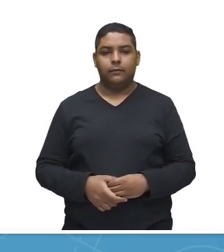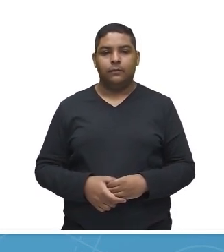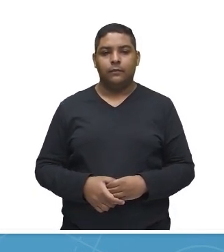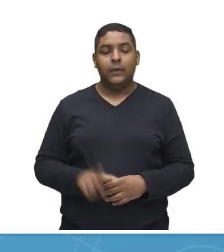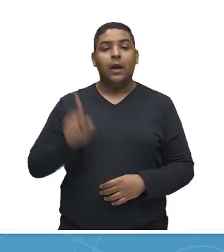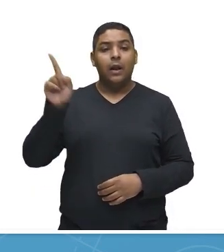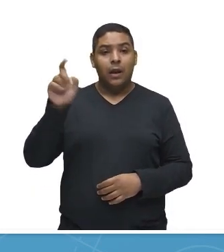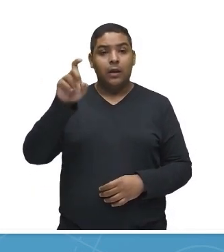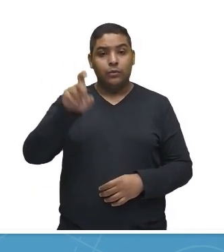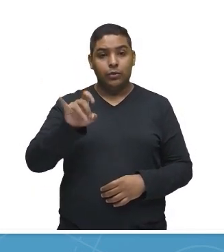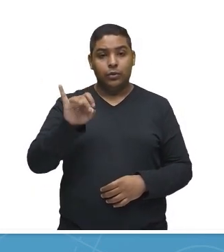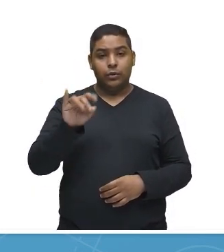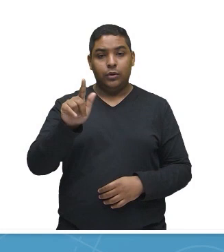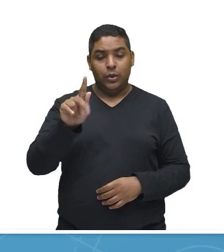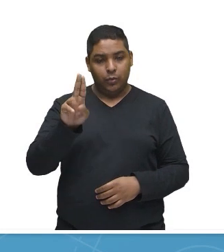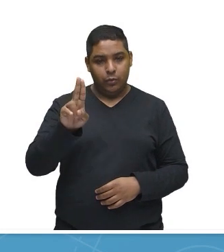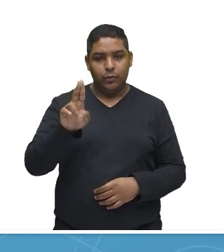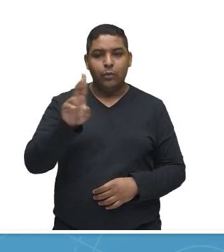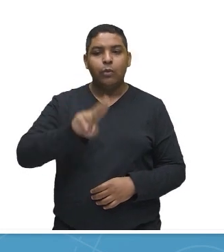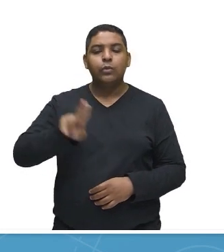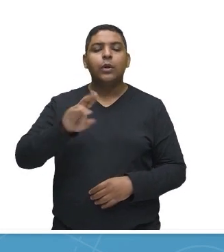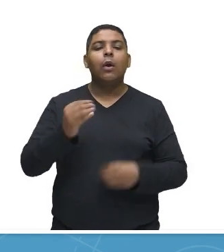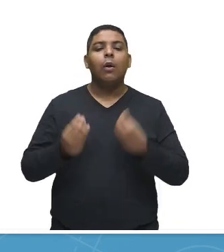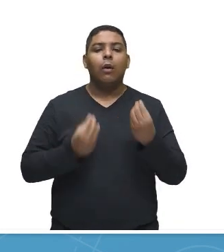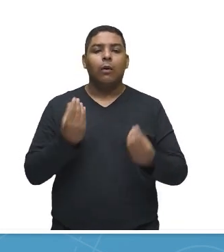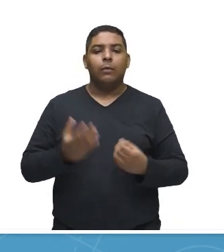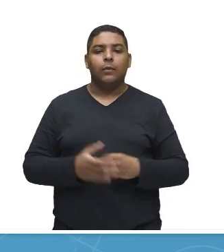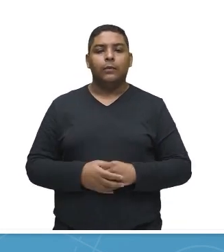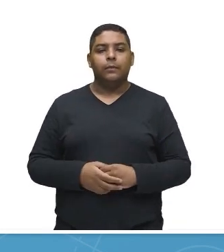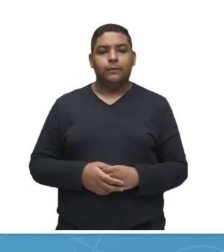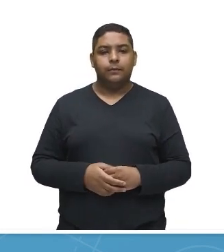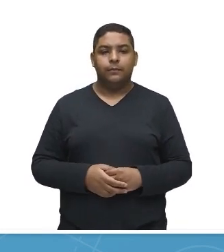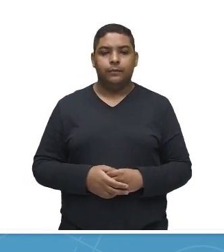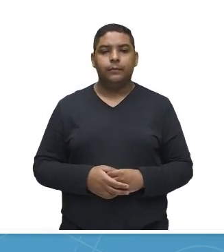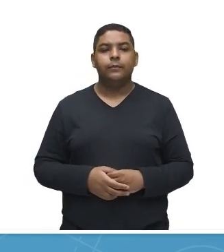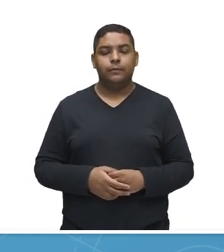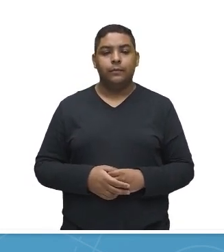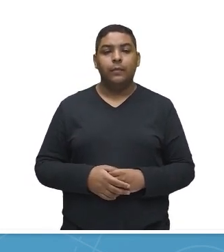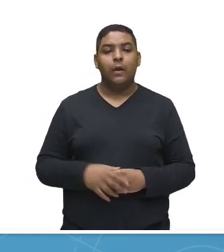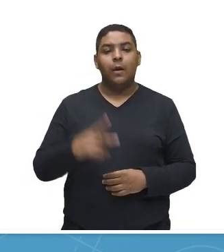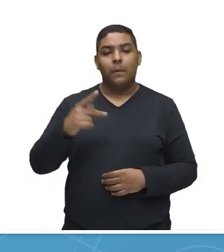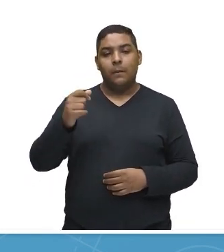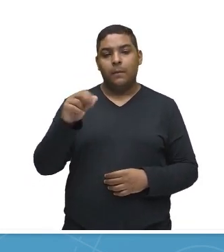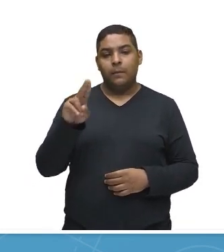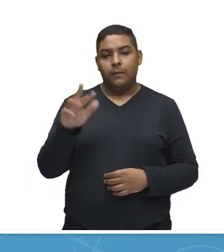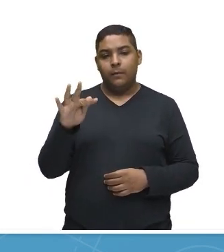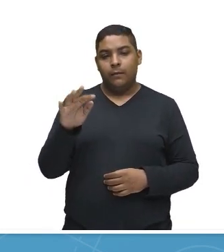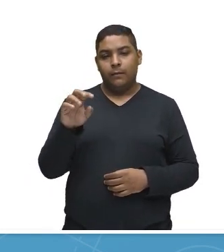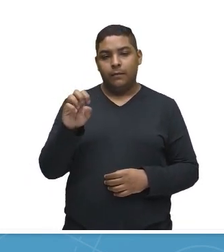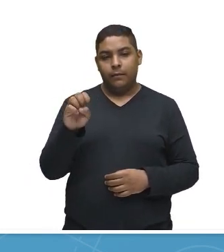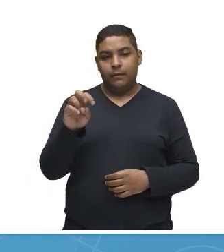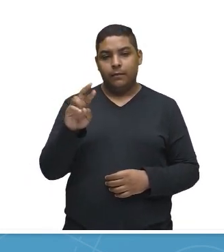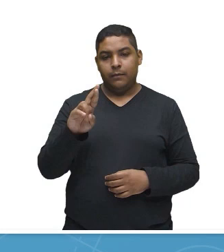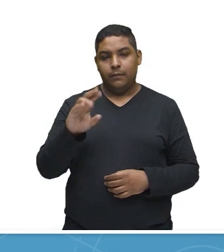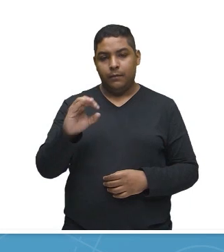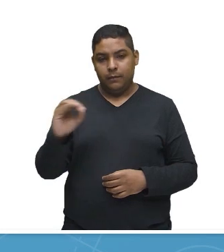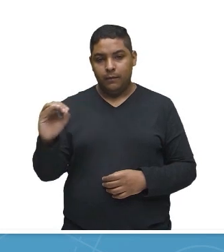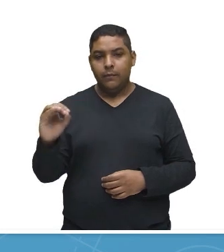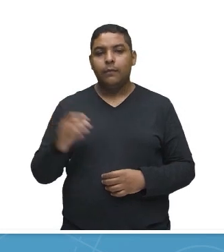povo Xingu. Lá no povo Xingu, eles utilizam o pau-ferro, o arazateiro,